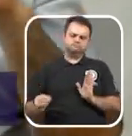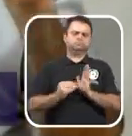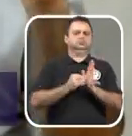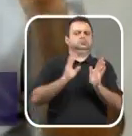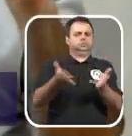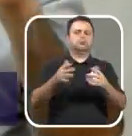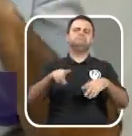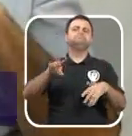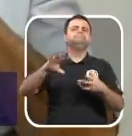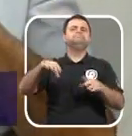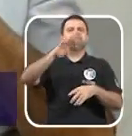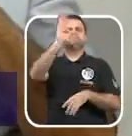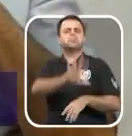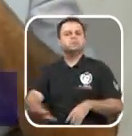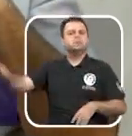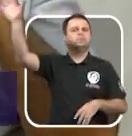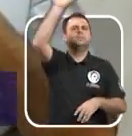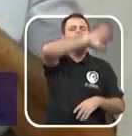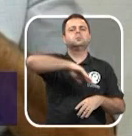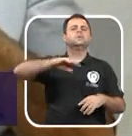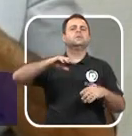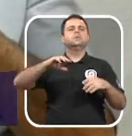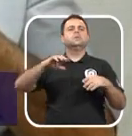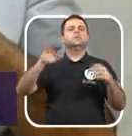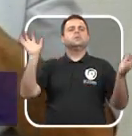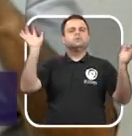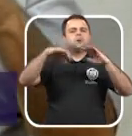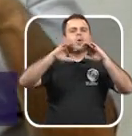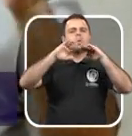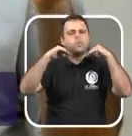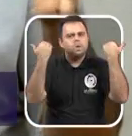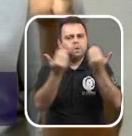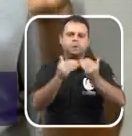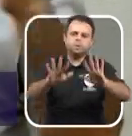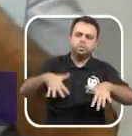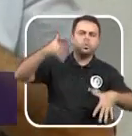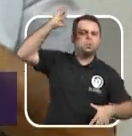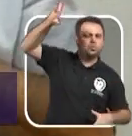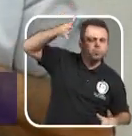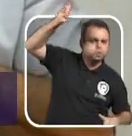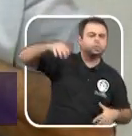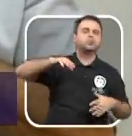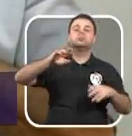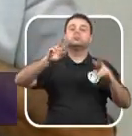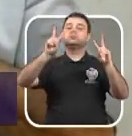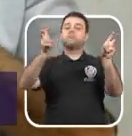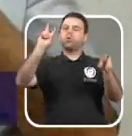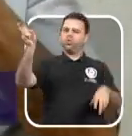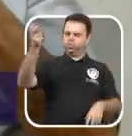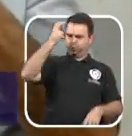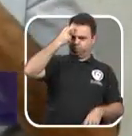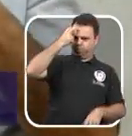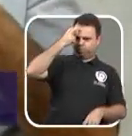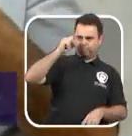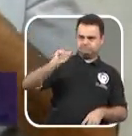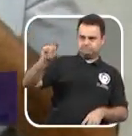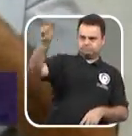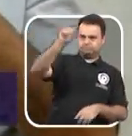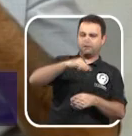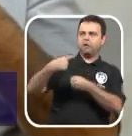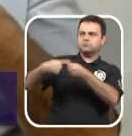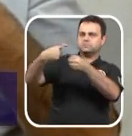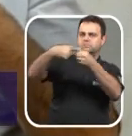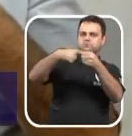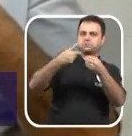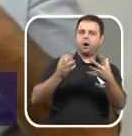as conferências nacionais que tiveram sobre cultura, é que para o município ser considerado um município que aderiu ao Sistema Nacional de